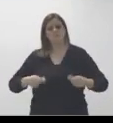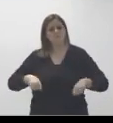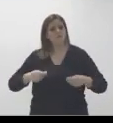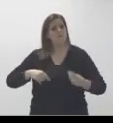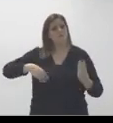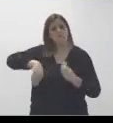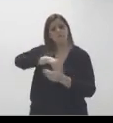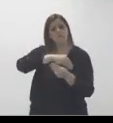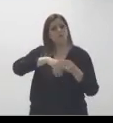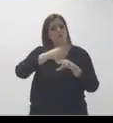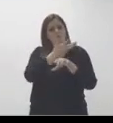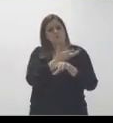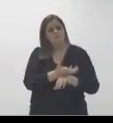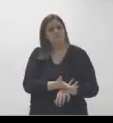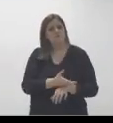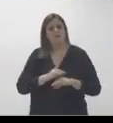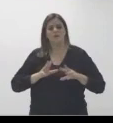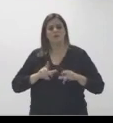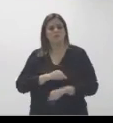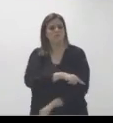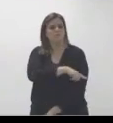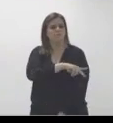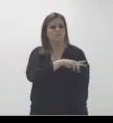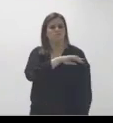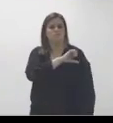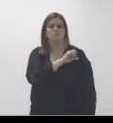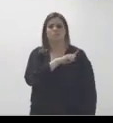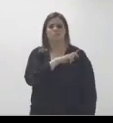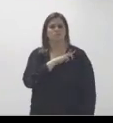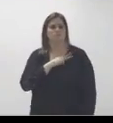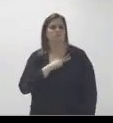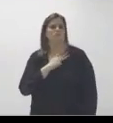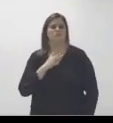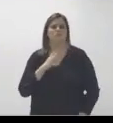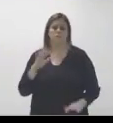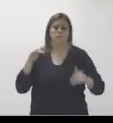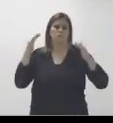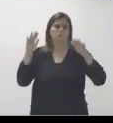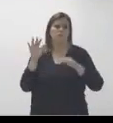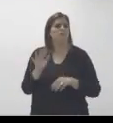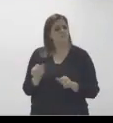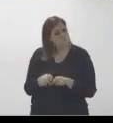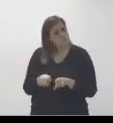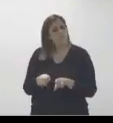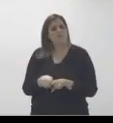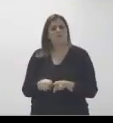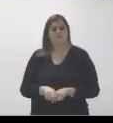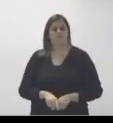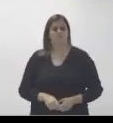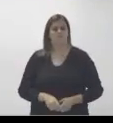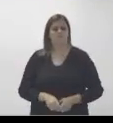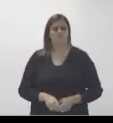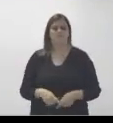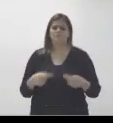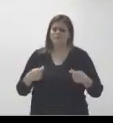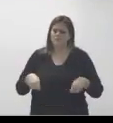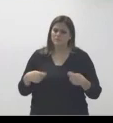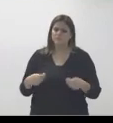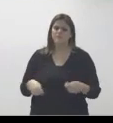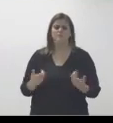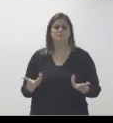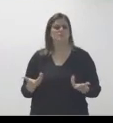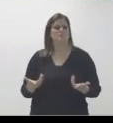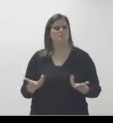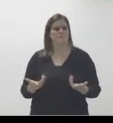fundamental no ensino médio e no ensino superior e essa construção deveria ser incorporada